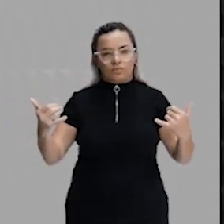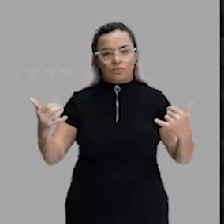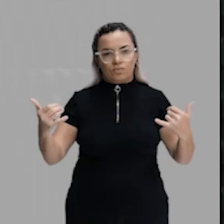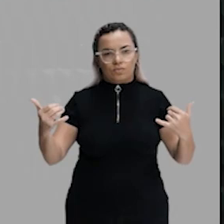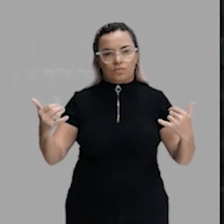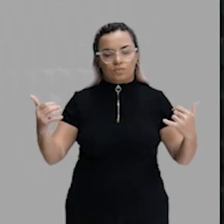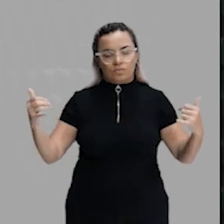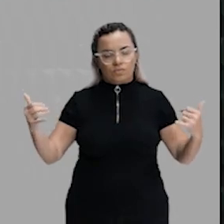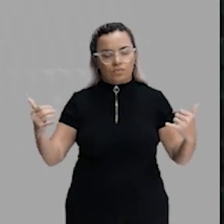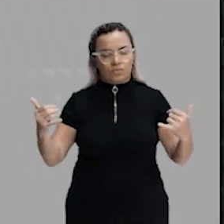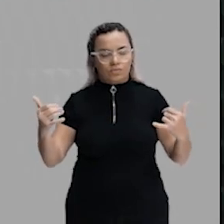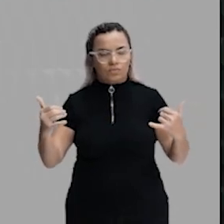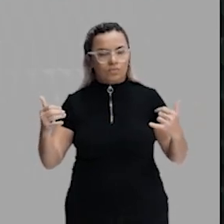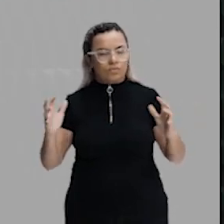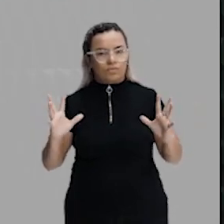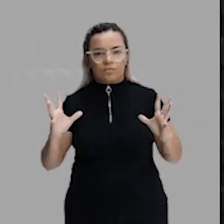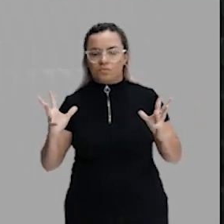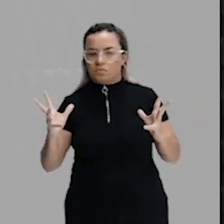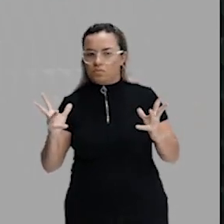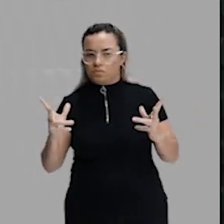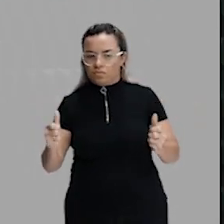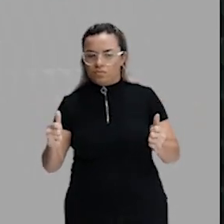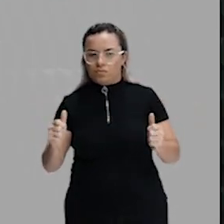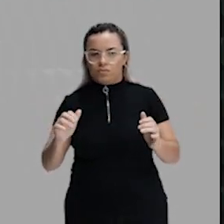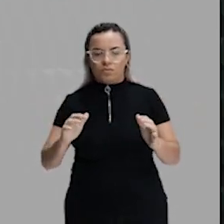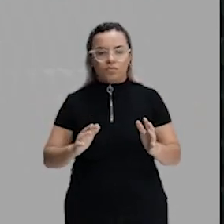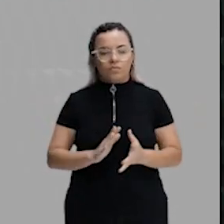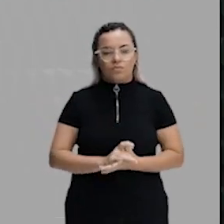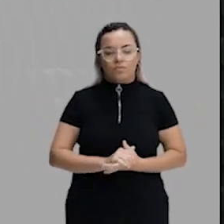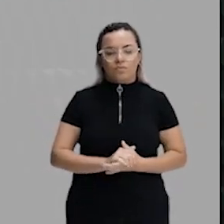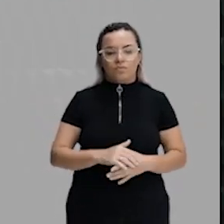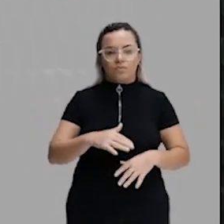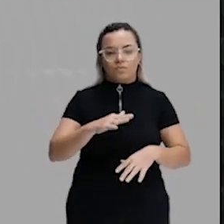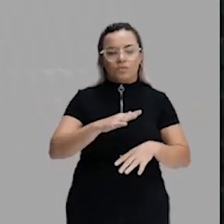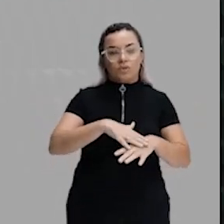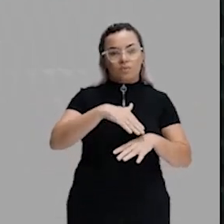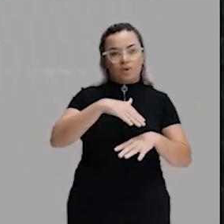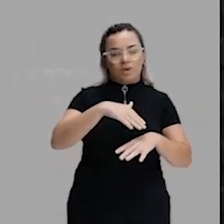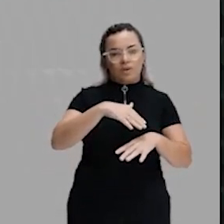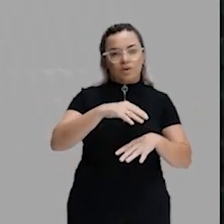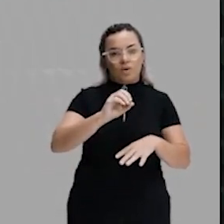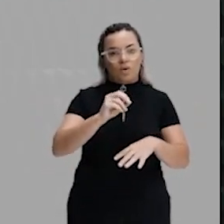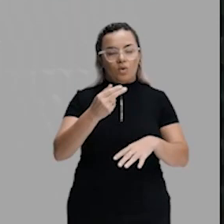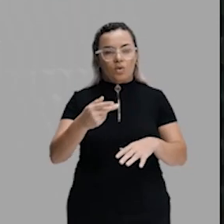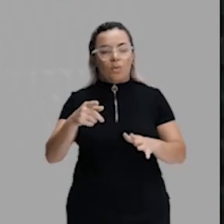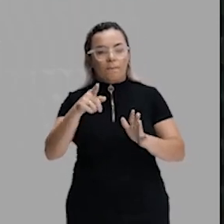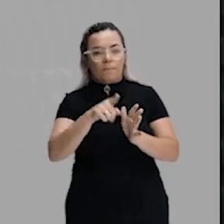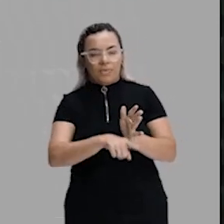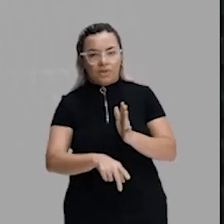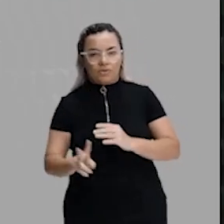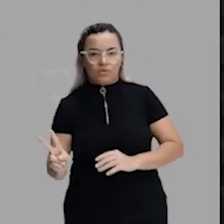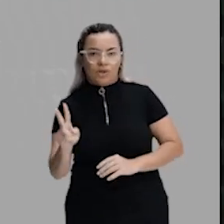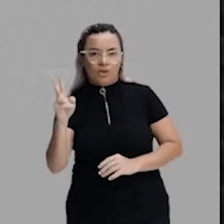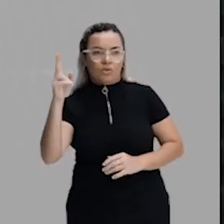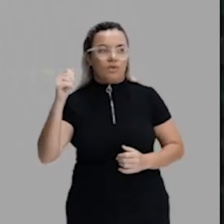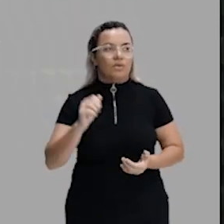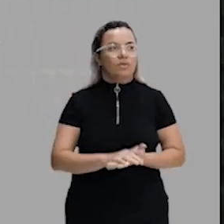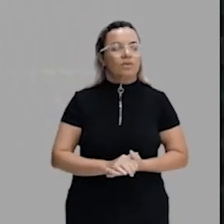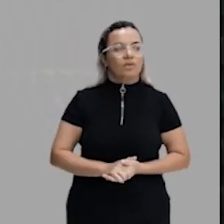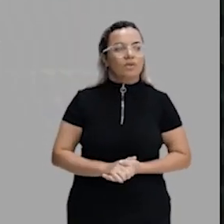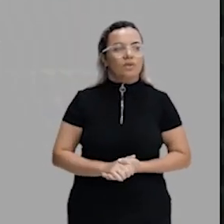aí, tudo que for feito para essas 3, vai ser feito para mais ou para menos valores, certo? Então nós vamos ter o